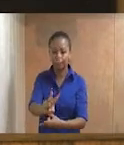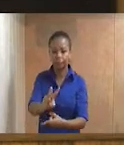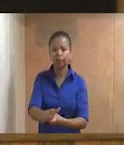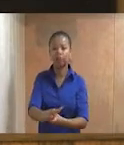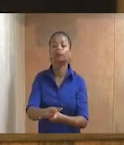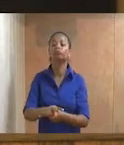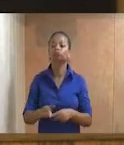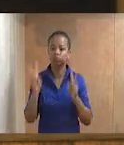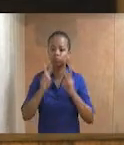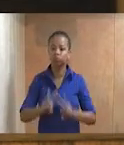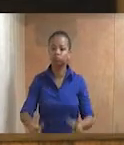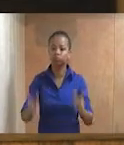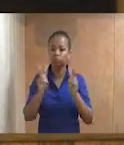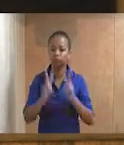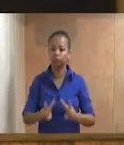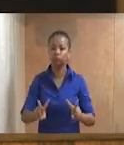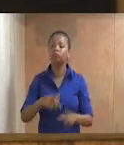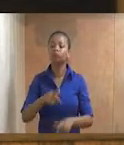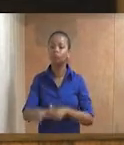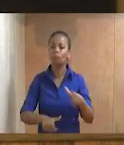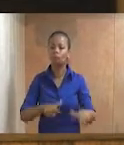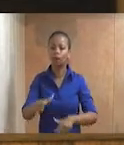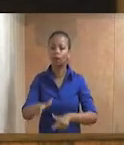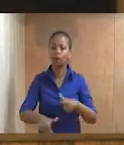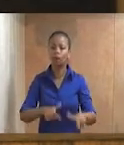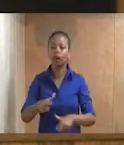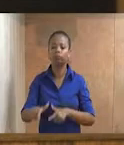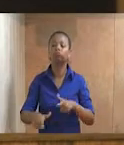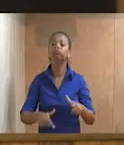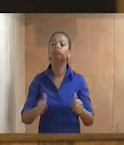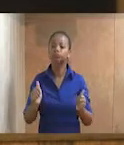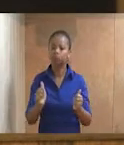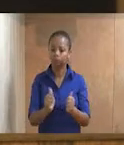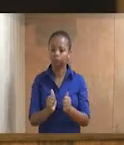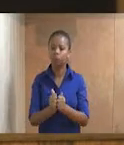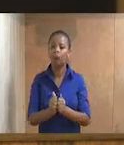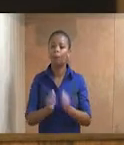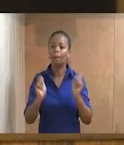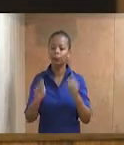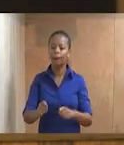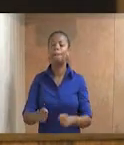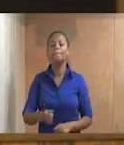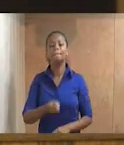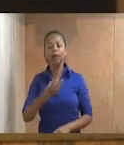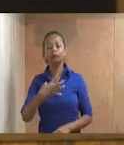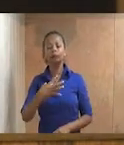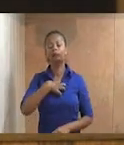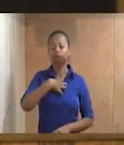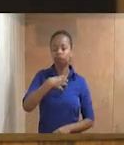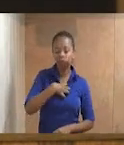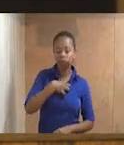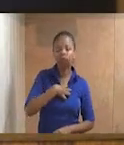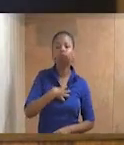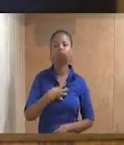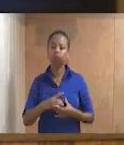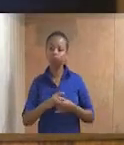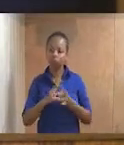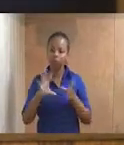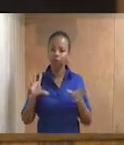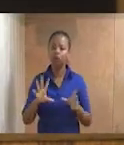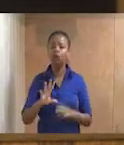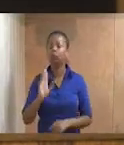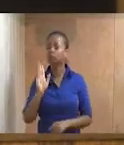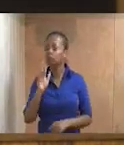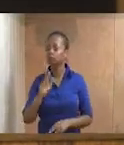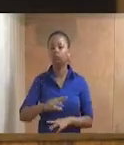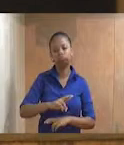realmente trabalhar para que eles possam estar bem, se sentir bem no nosso meio e não se sentir diferentes,